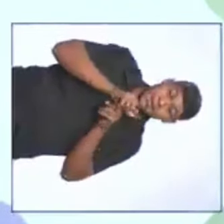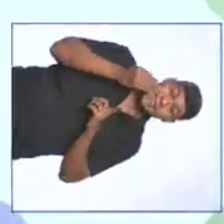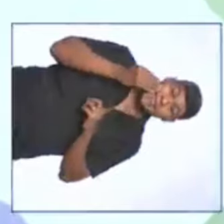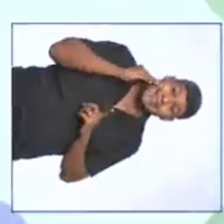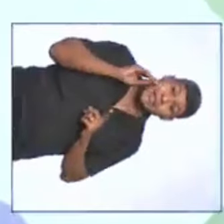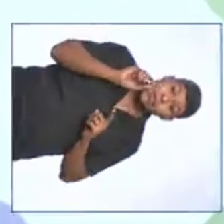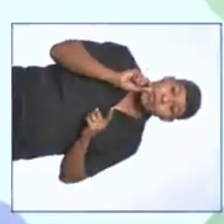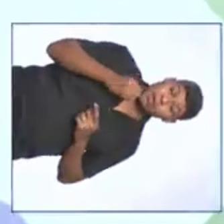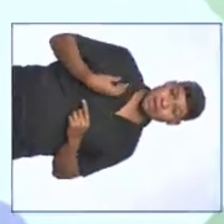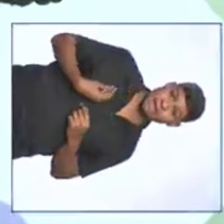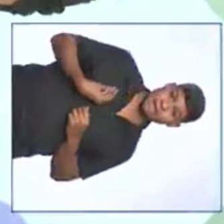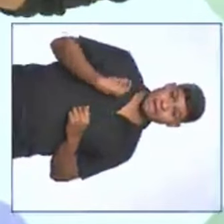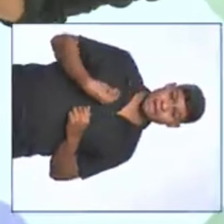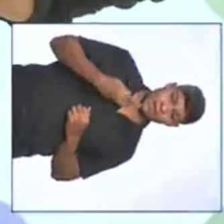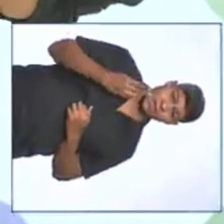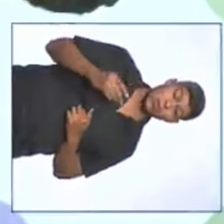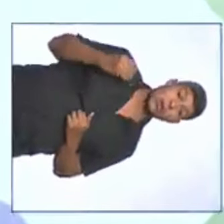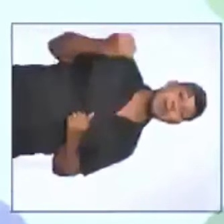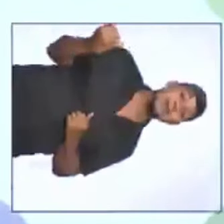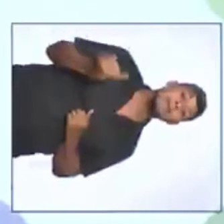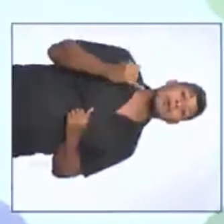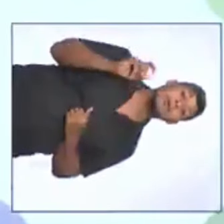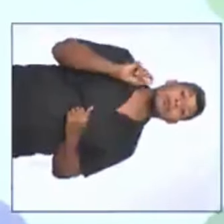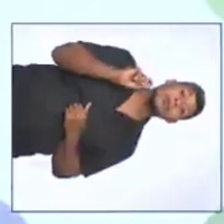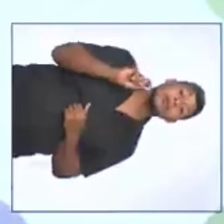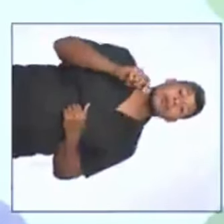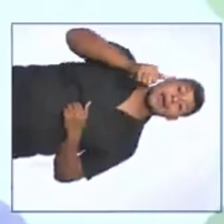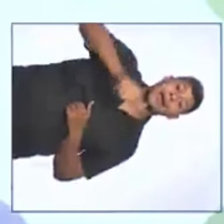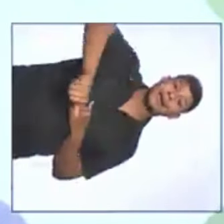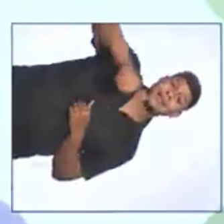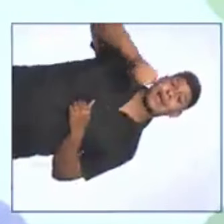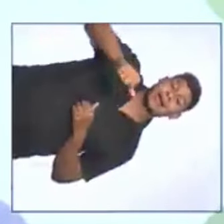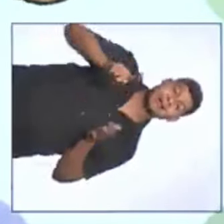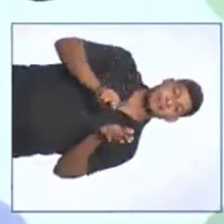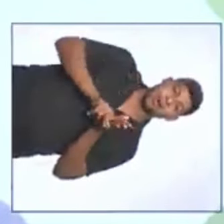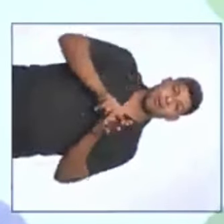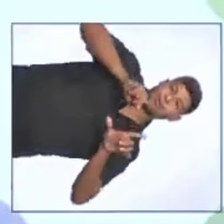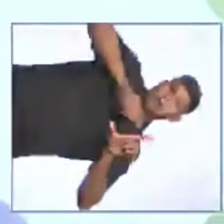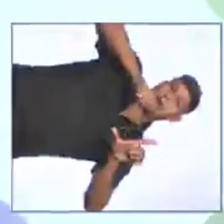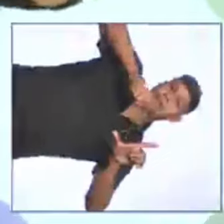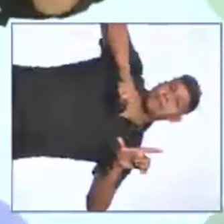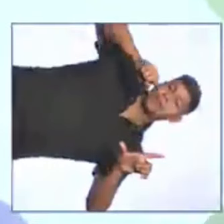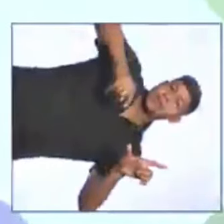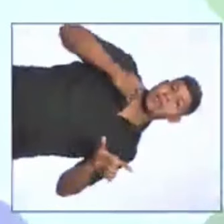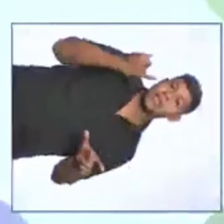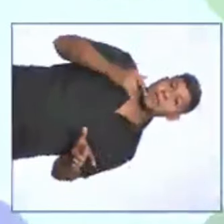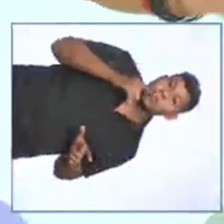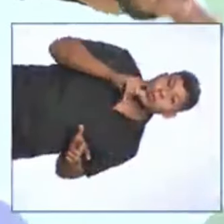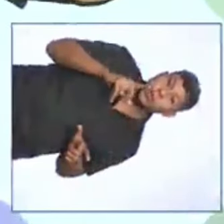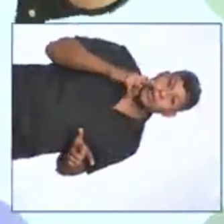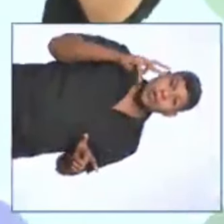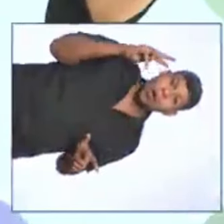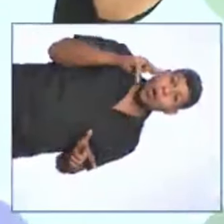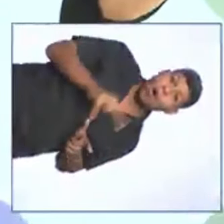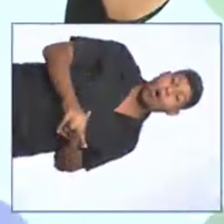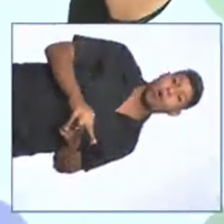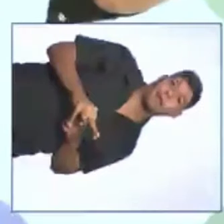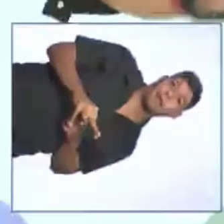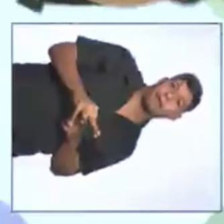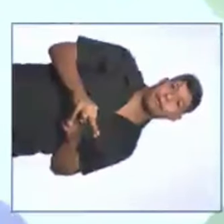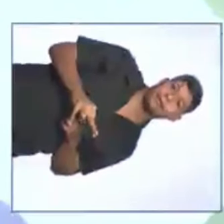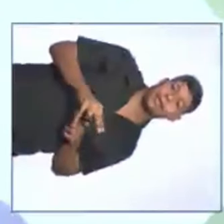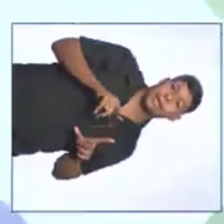que na sua vida é muito importante ter essa análise desses gráficos. É importante a gente conseguir olhar um